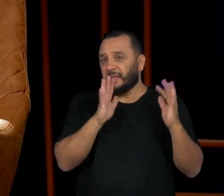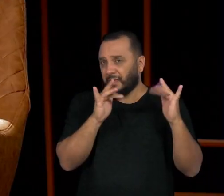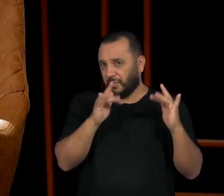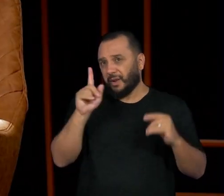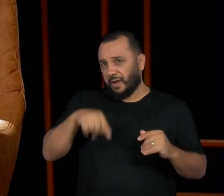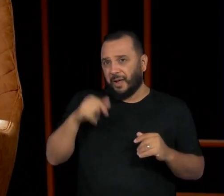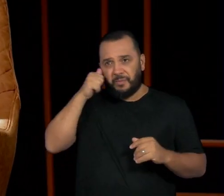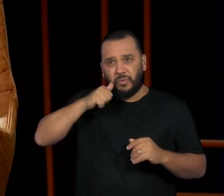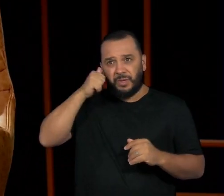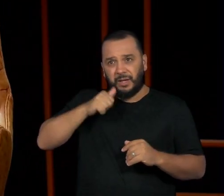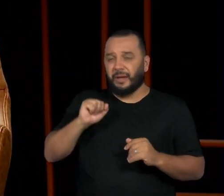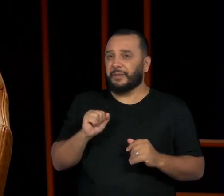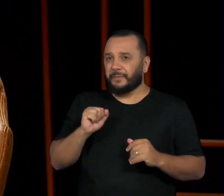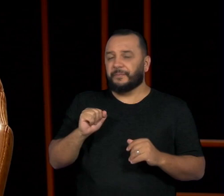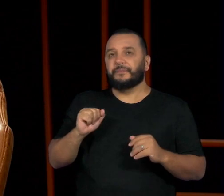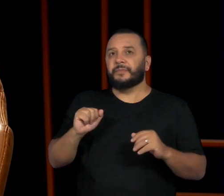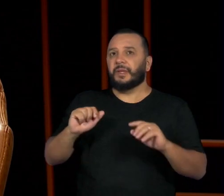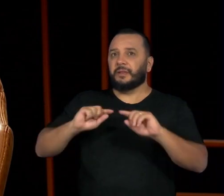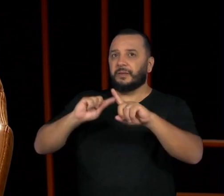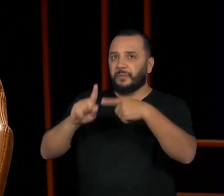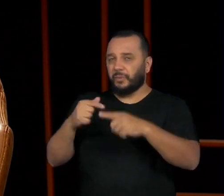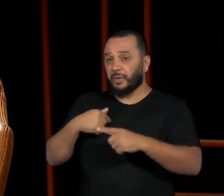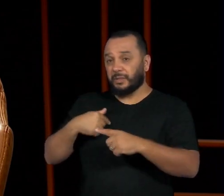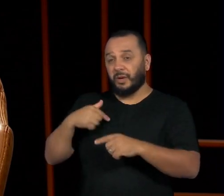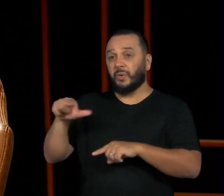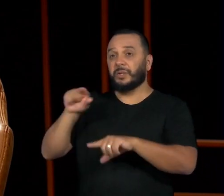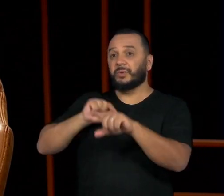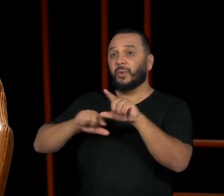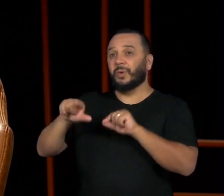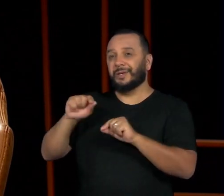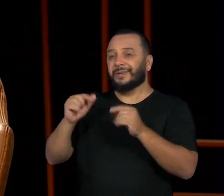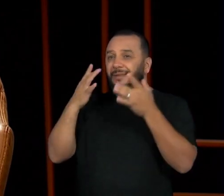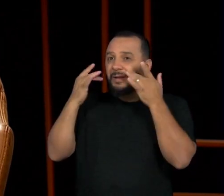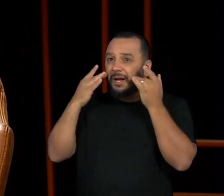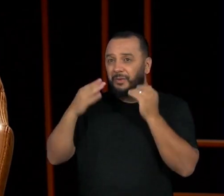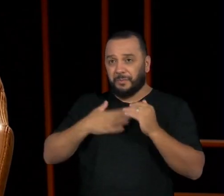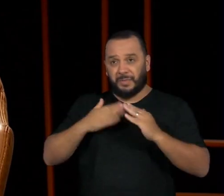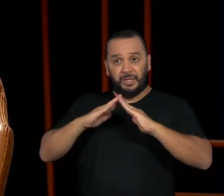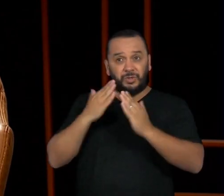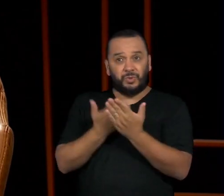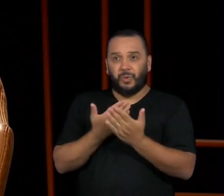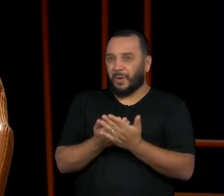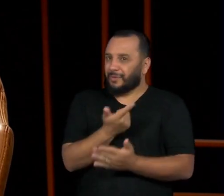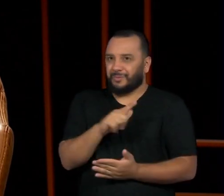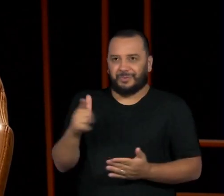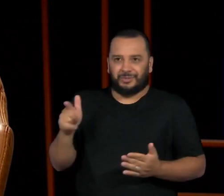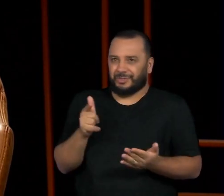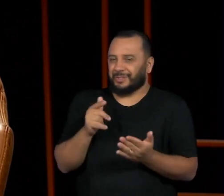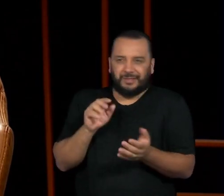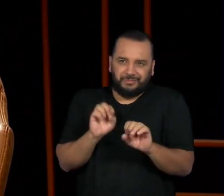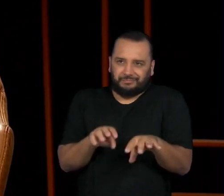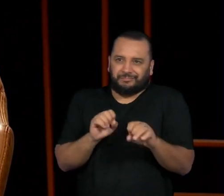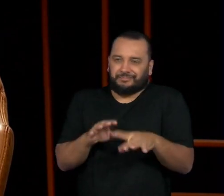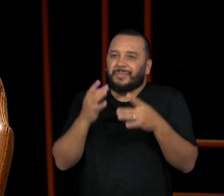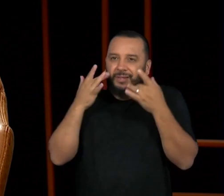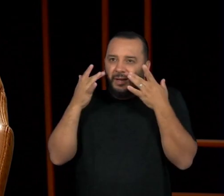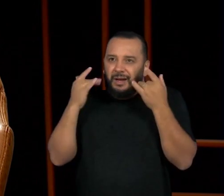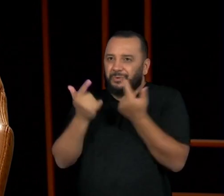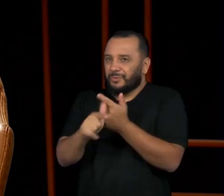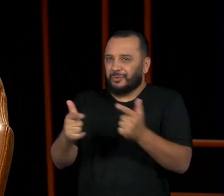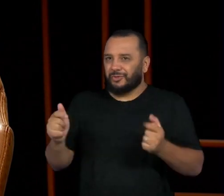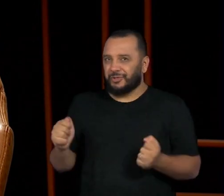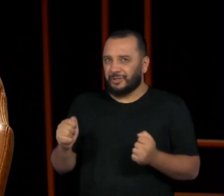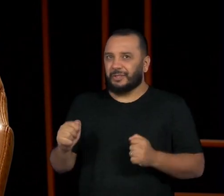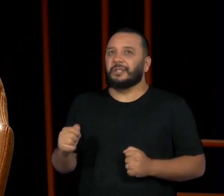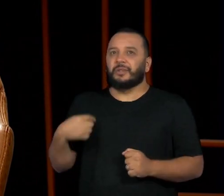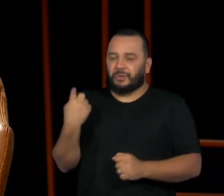aí escolho o teatro, e a minha escola não tinha aula de teatro. Isso é que eu acho que é o mais curioso. Então, a gente começa